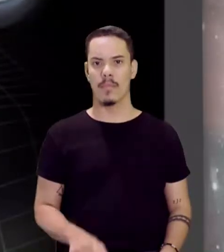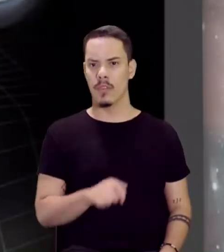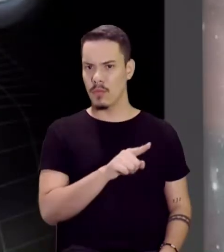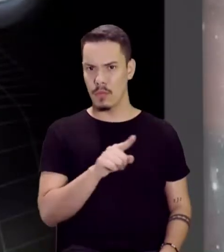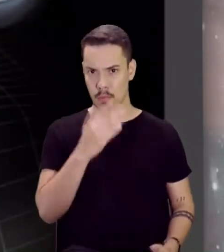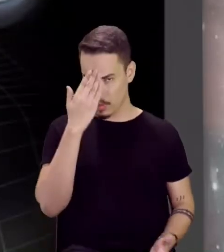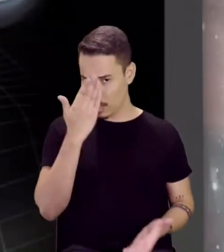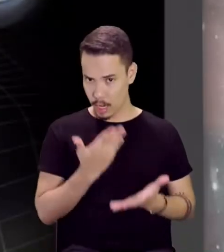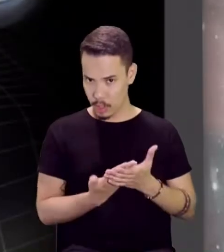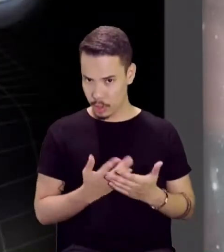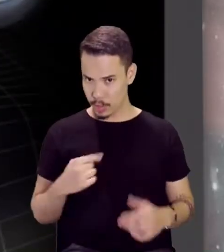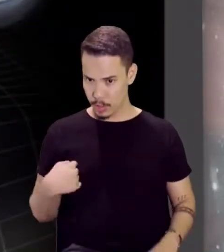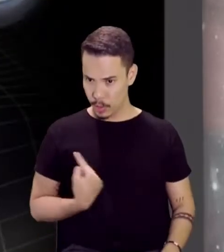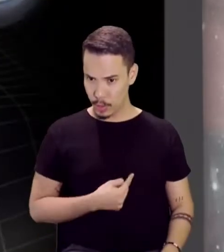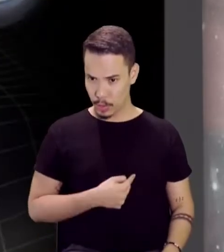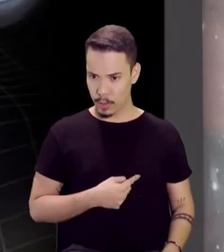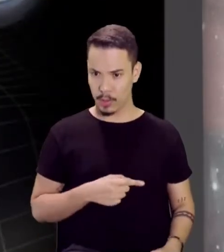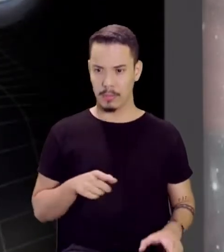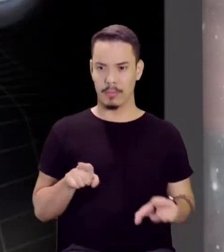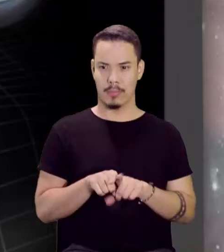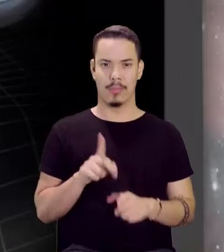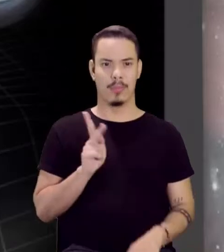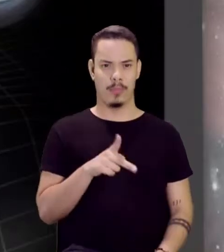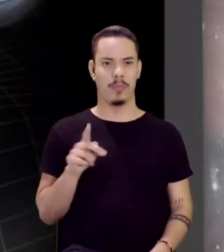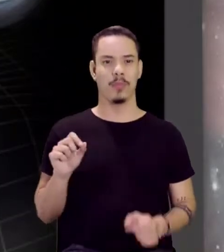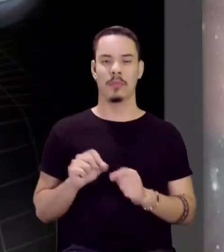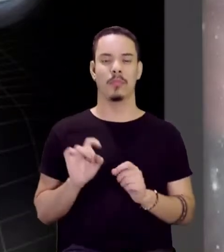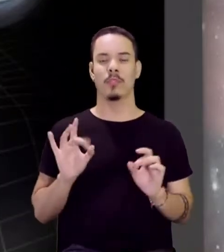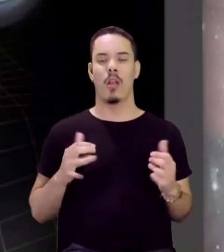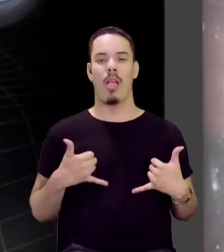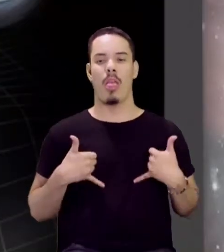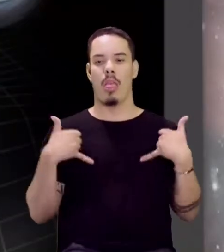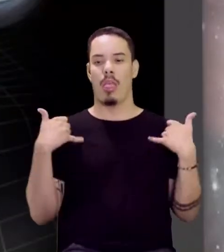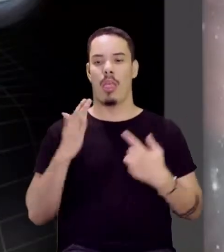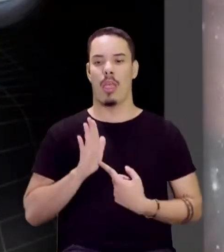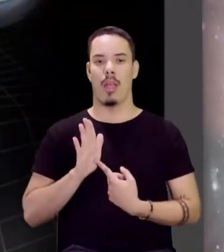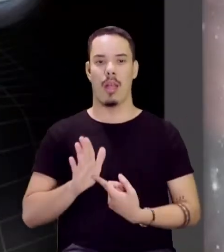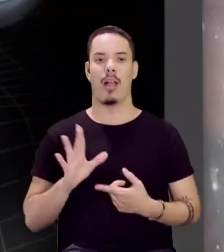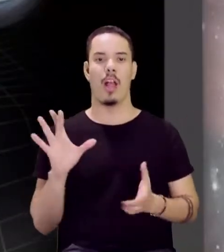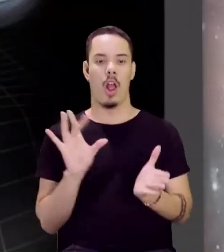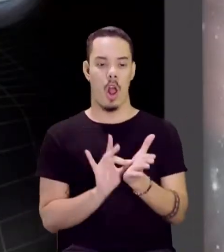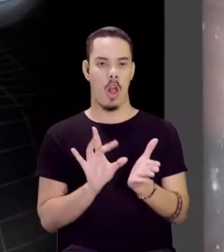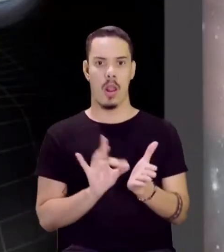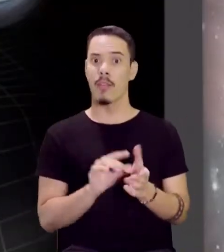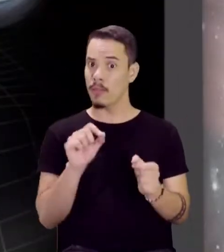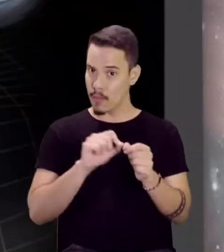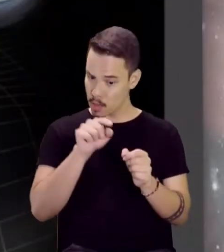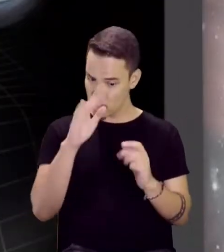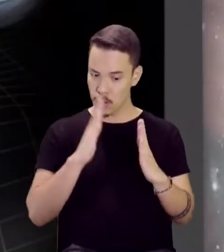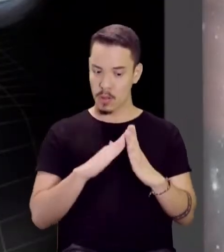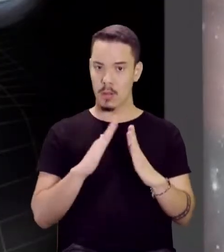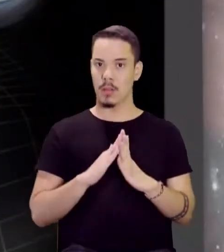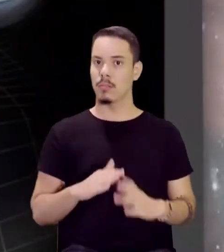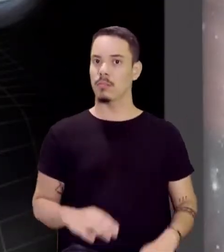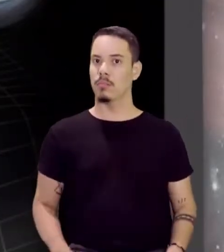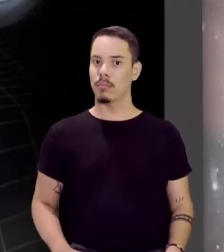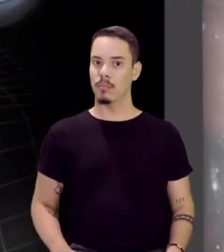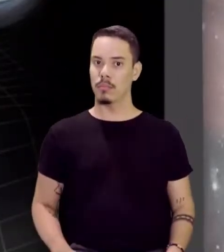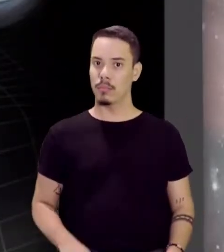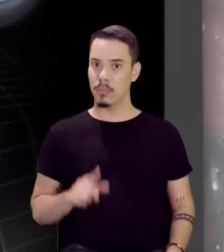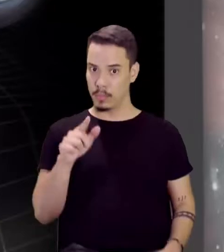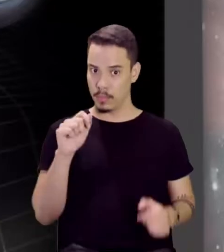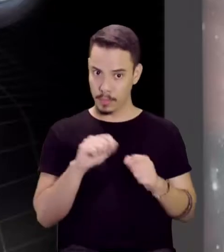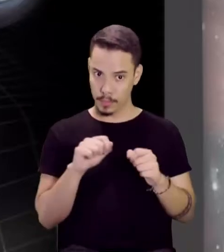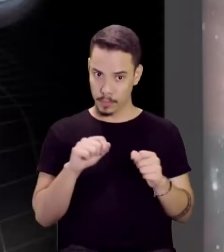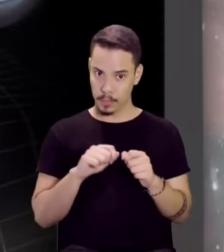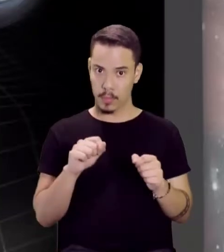Talvez você não está acreditando, o professor Mac talvez fez isso só para mostrar, passou uma cola. Faça você em casa. Isso. Coloca o cartão no